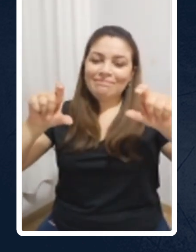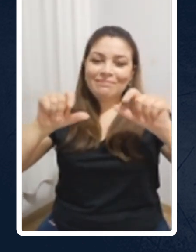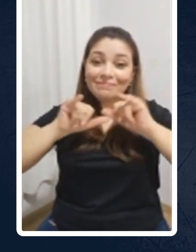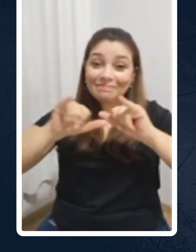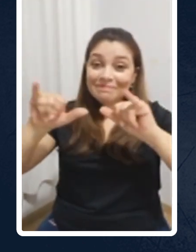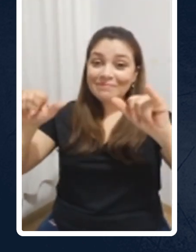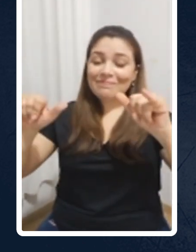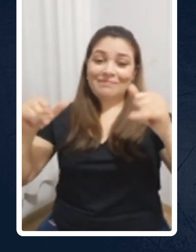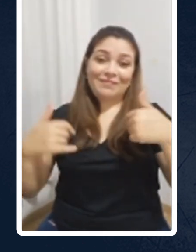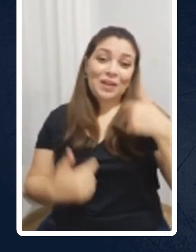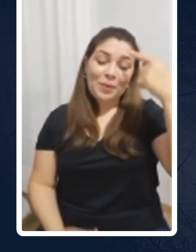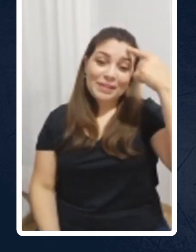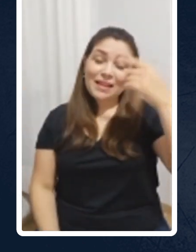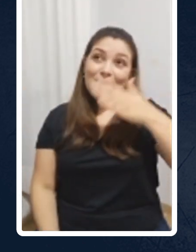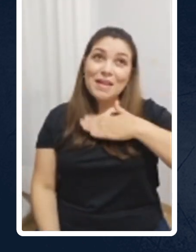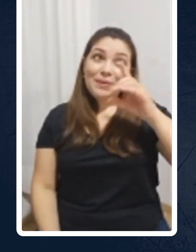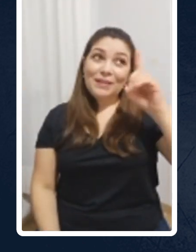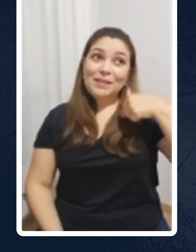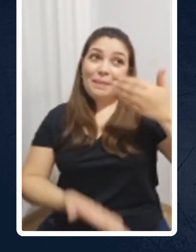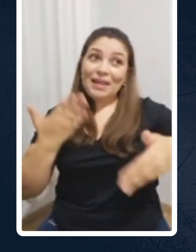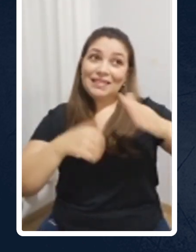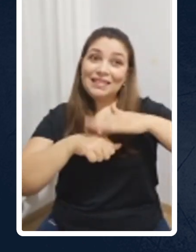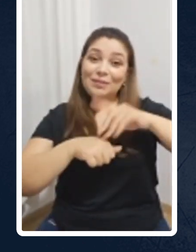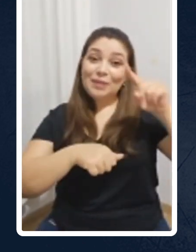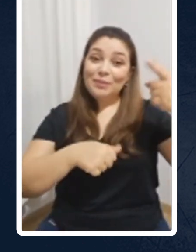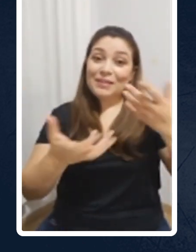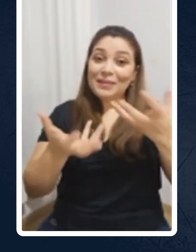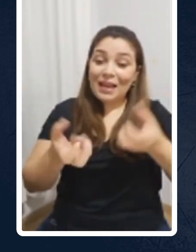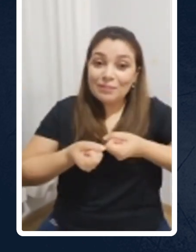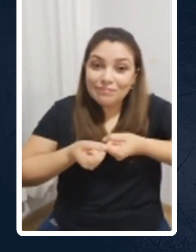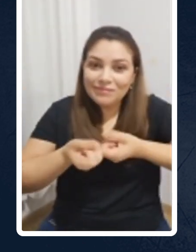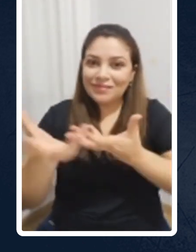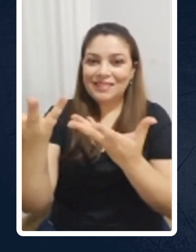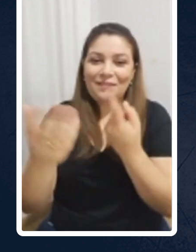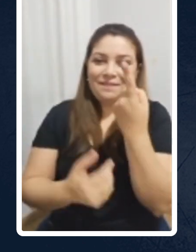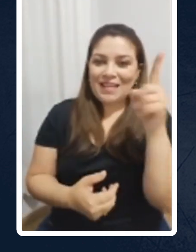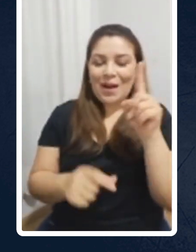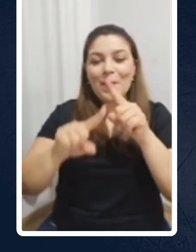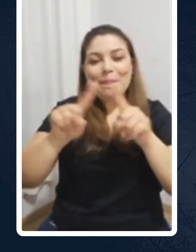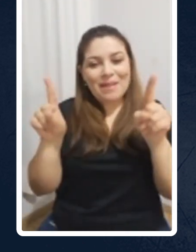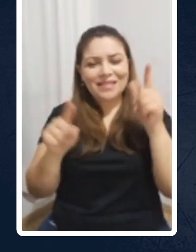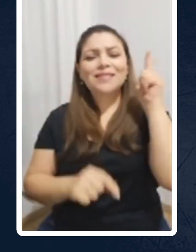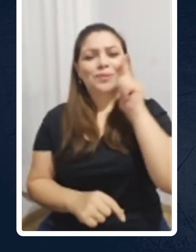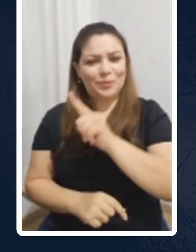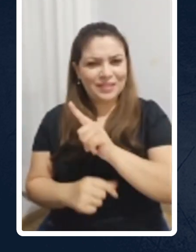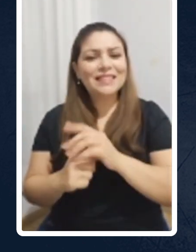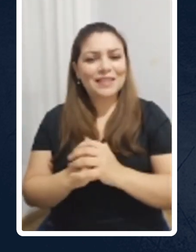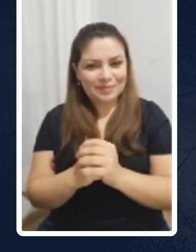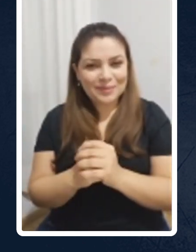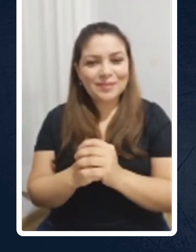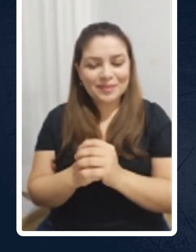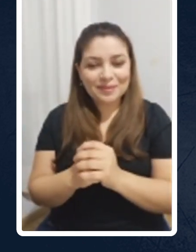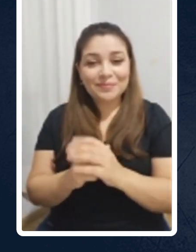aqui, depois a mensagem tão carinhosa que eu quero passar para todos. Mas conseguimos. Então,